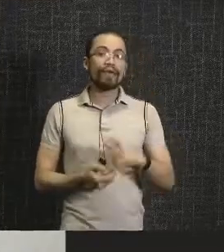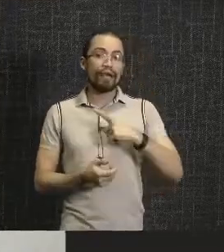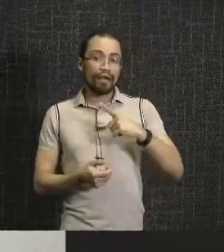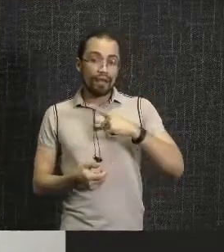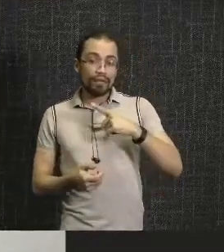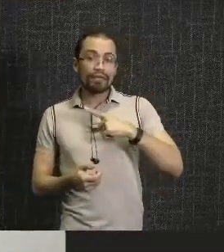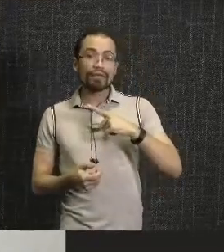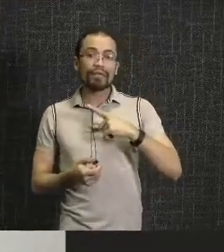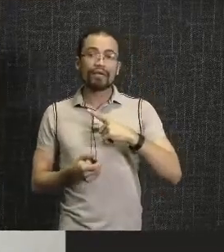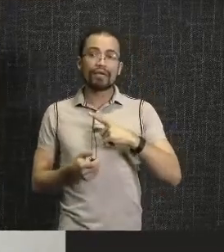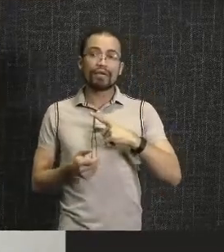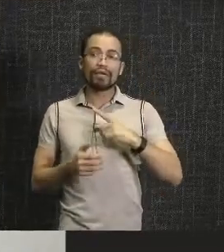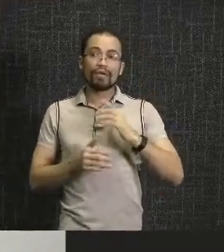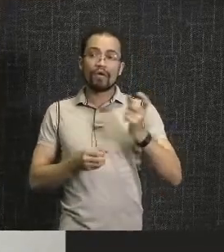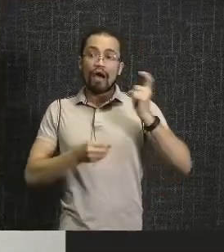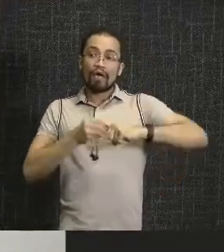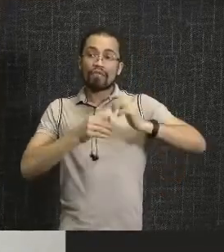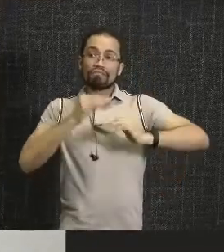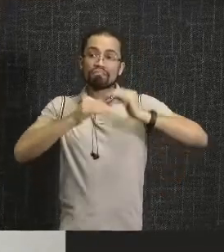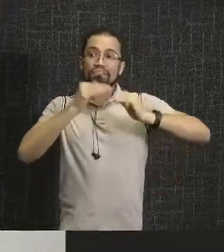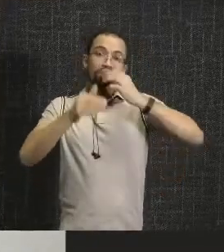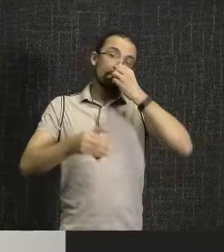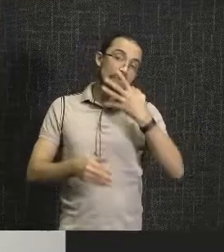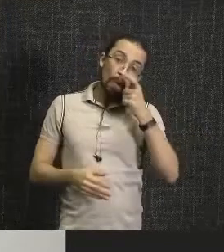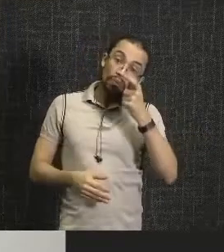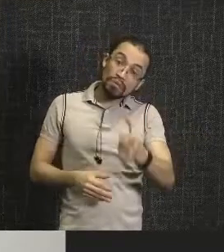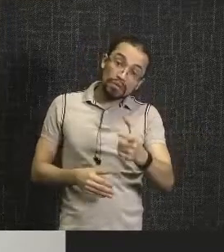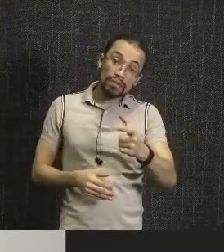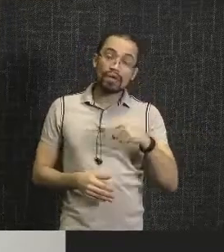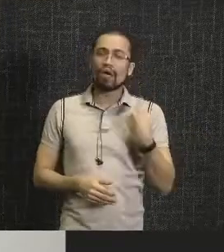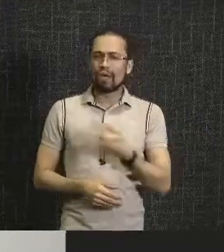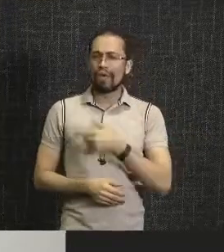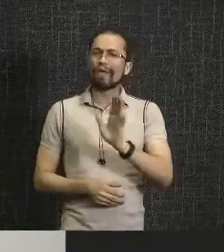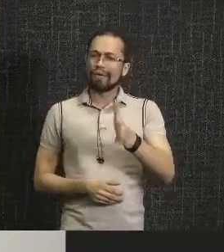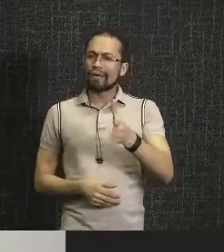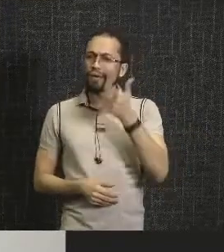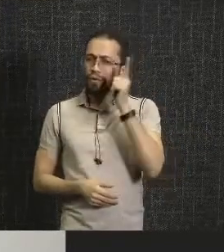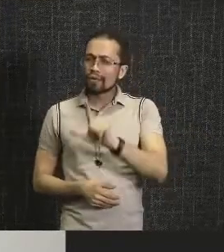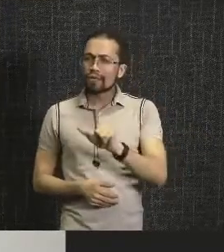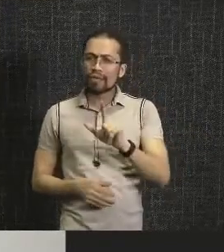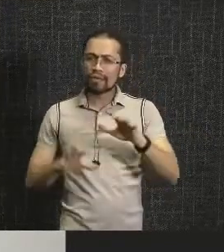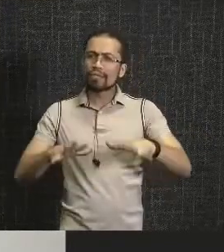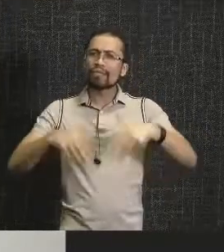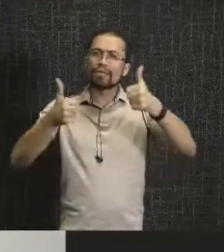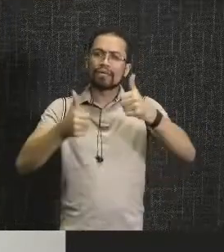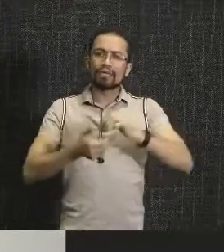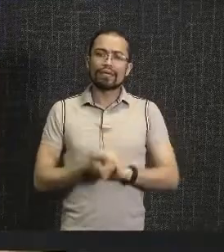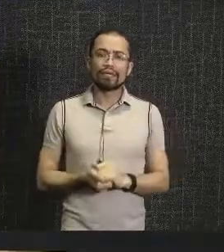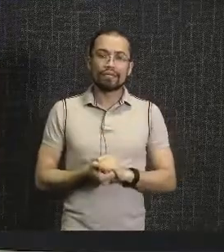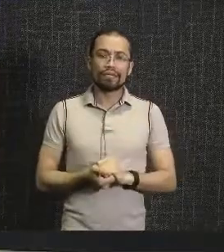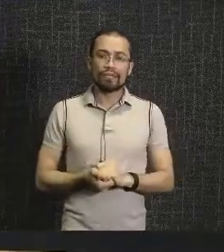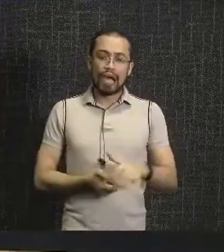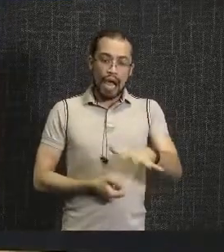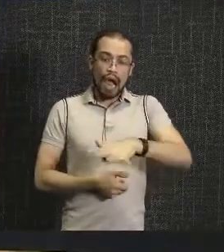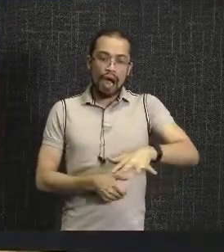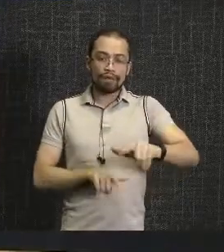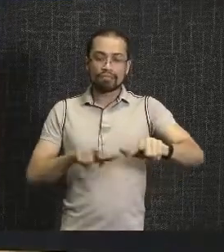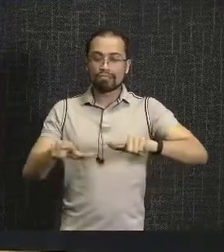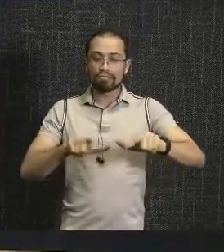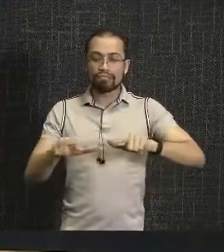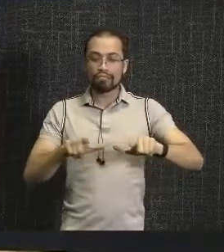recuperação interessante, já consegue dar uma melhorada no mercado de trabalho, já